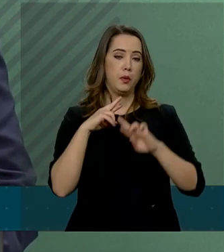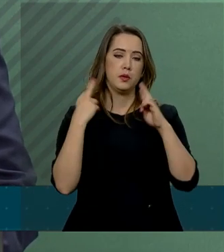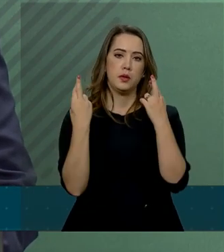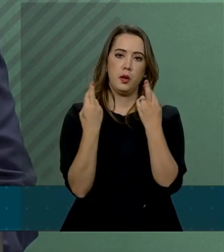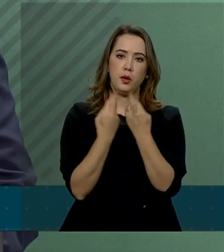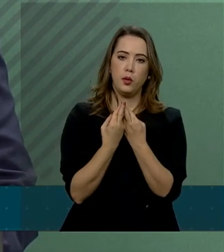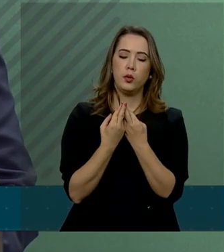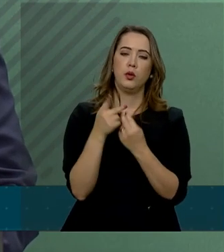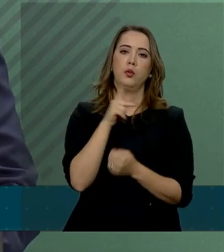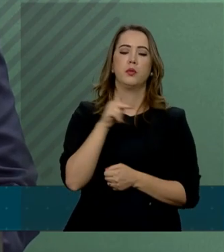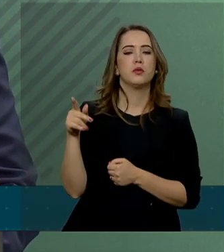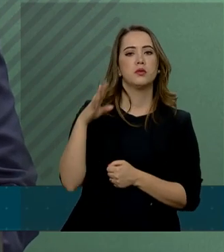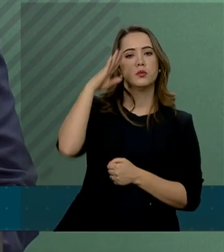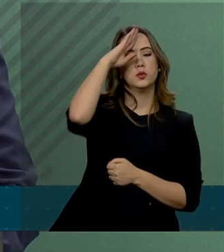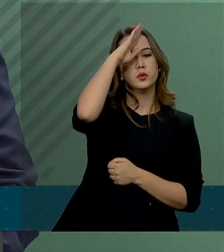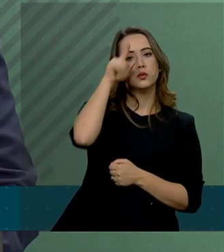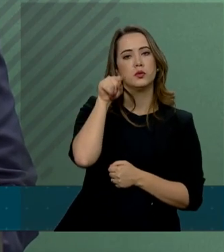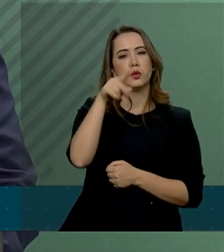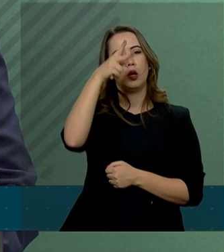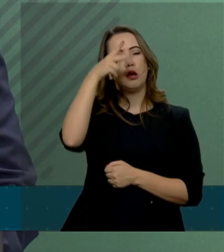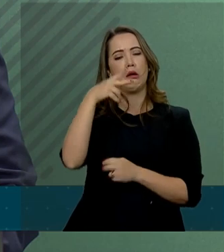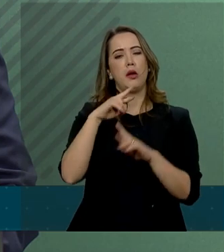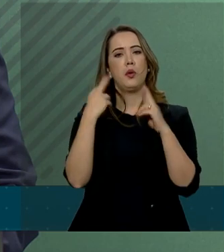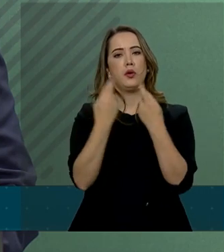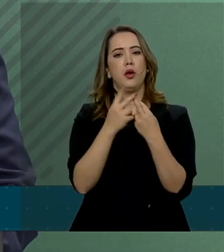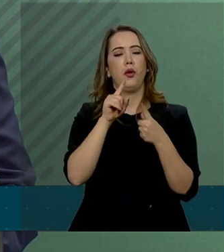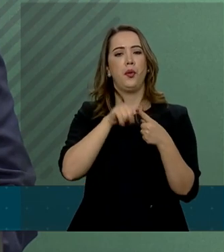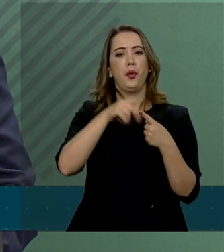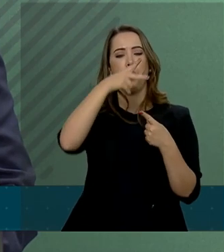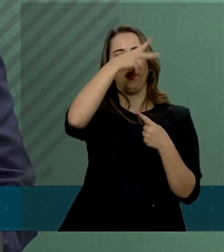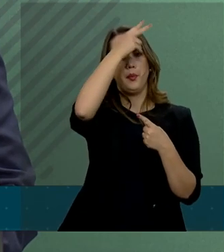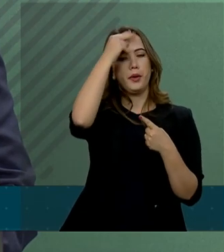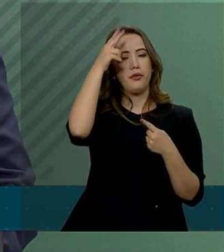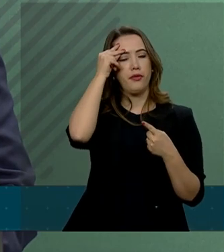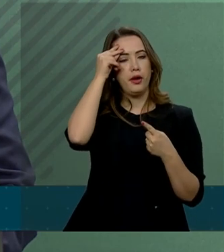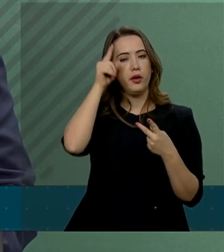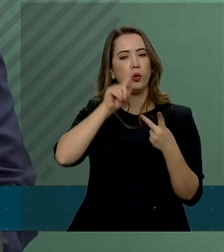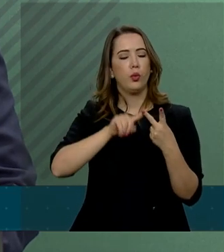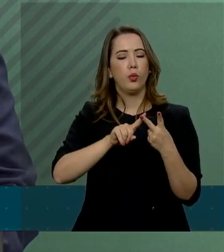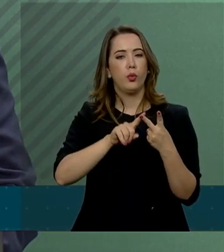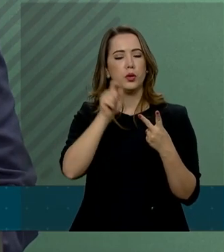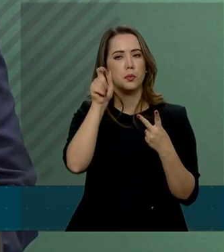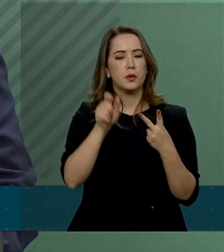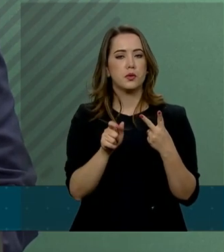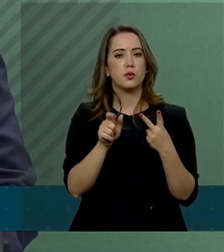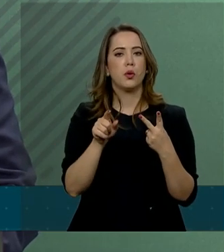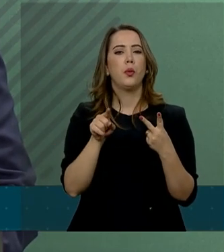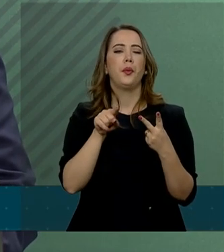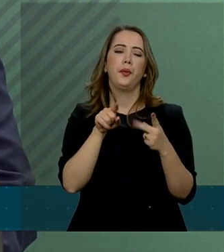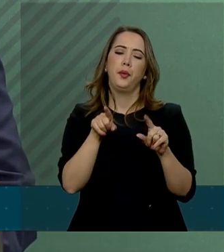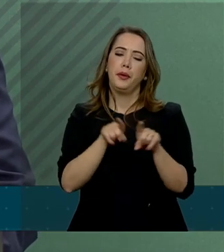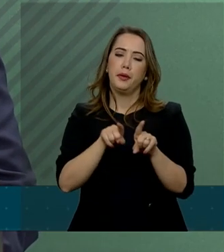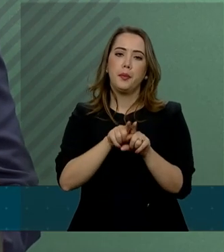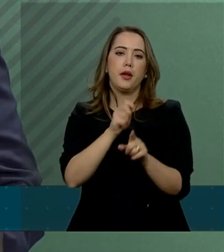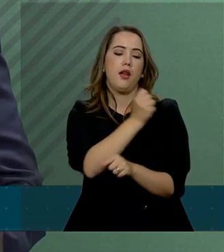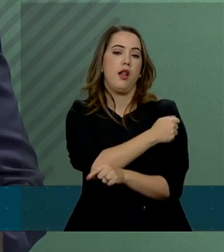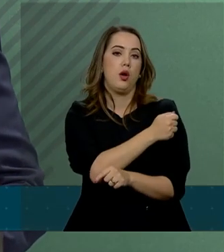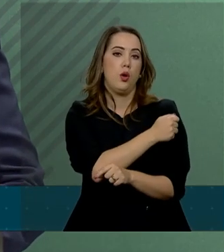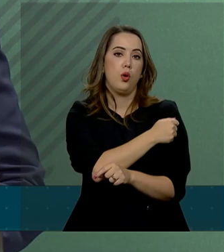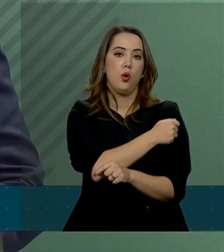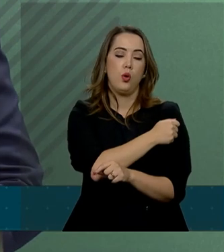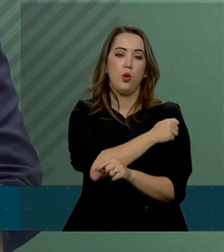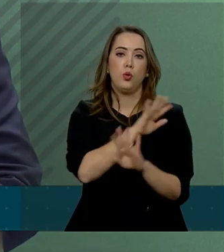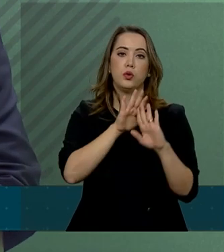renato das chagas prefeito municipal de portão rio grande do sul e alunos da escola municipal de